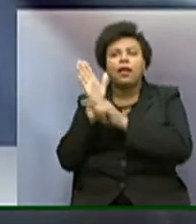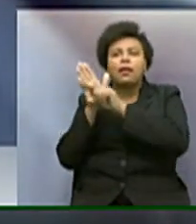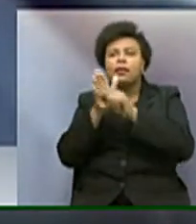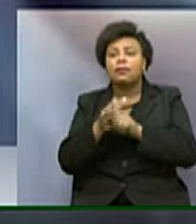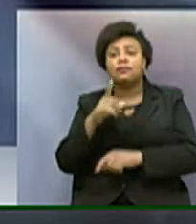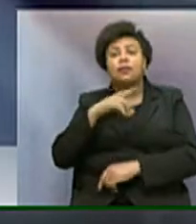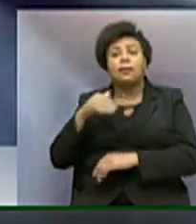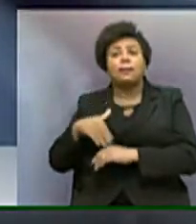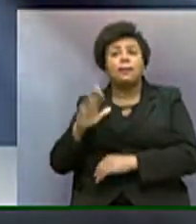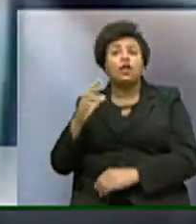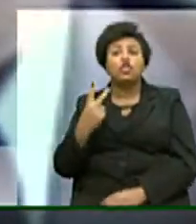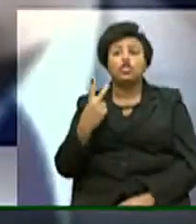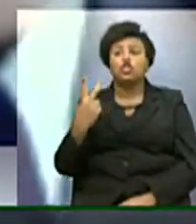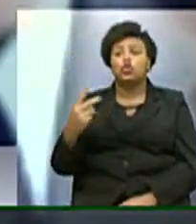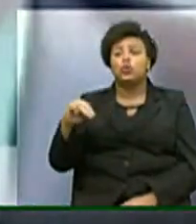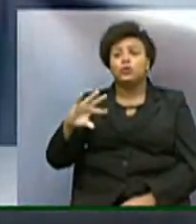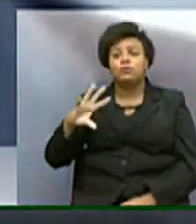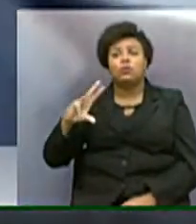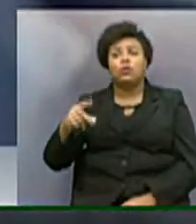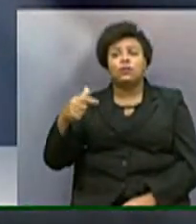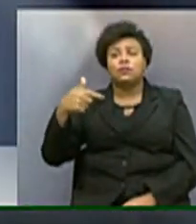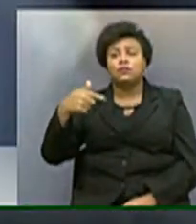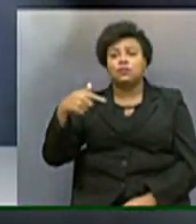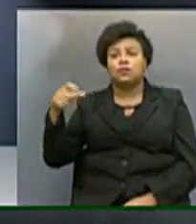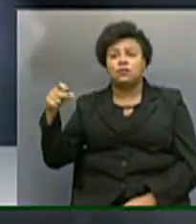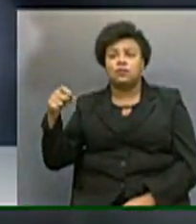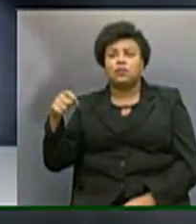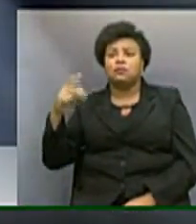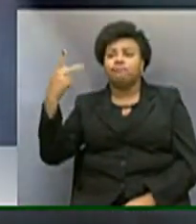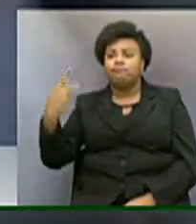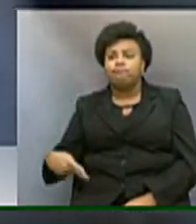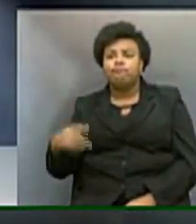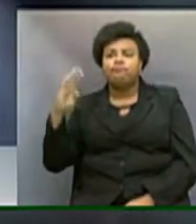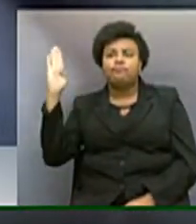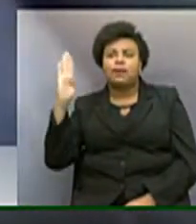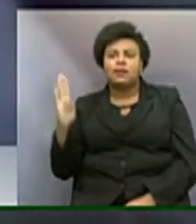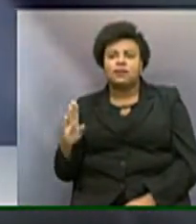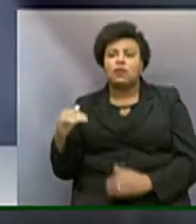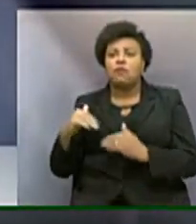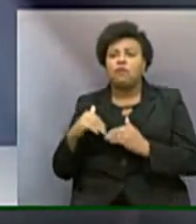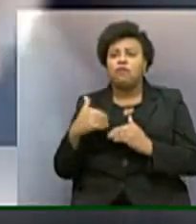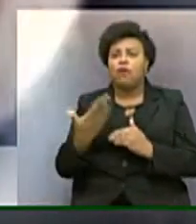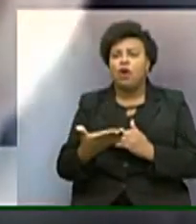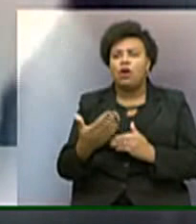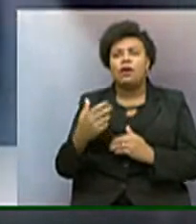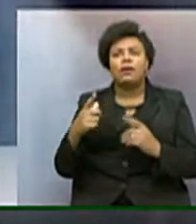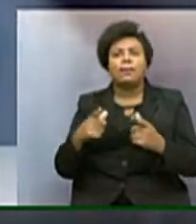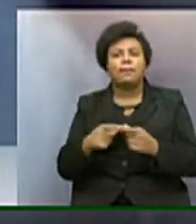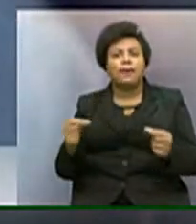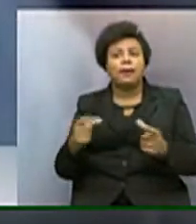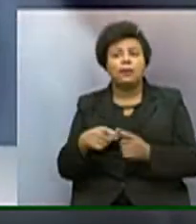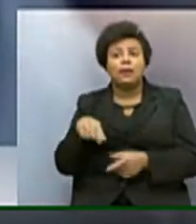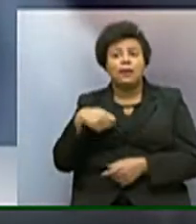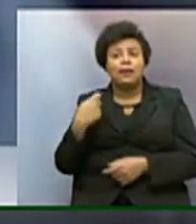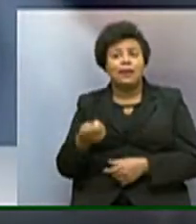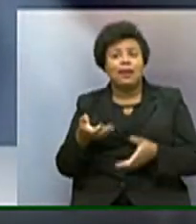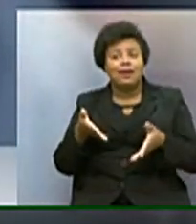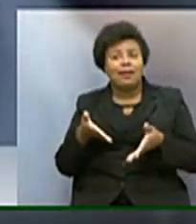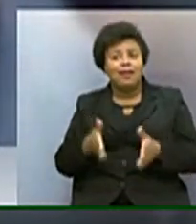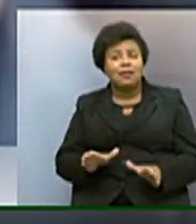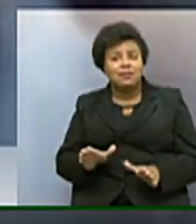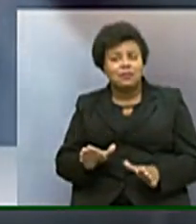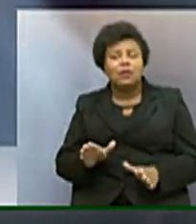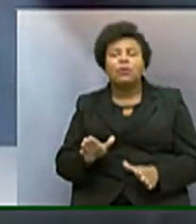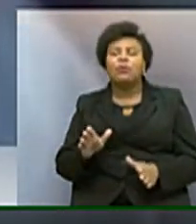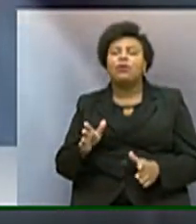tem mais de 2 milhões e 700 no Brasil fora do Japão, que é nascido Nikkei, aqueles nascidos